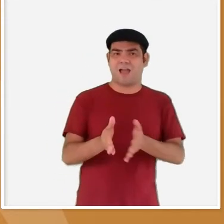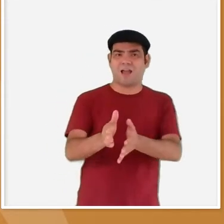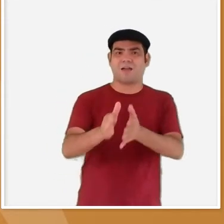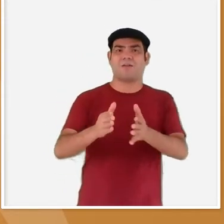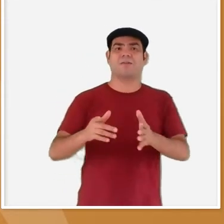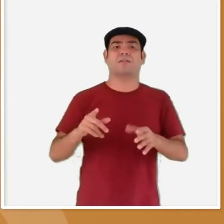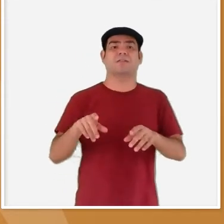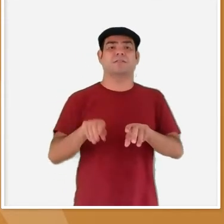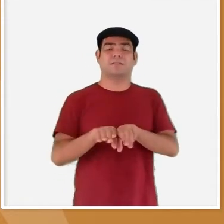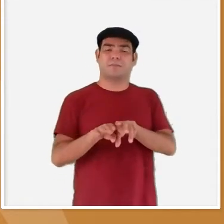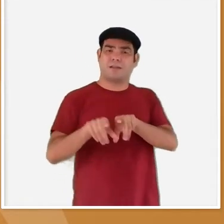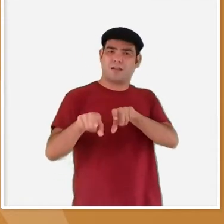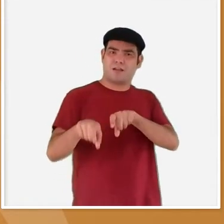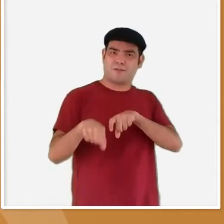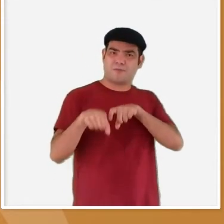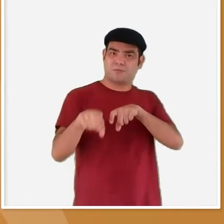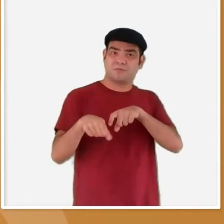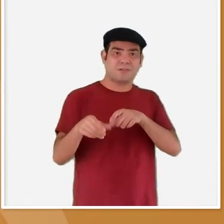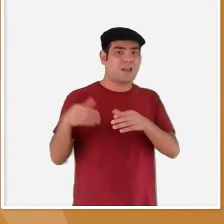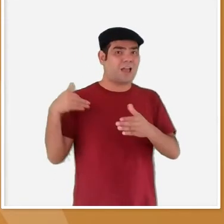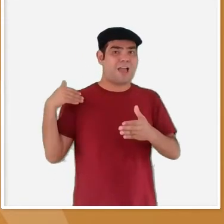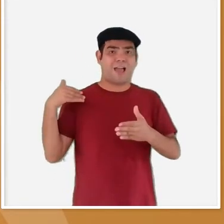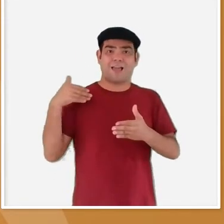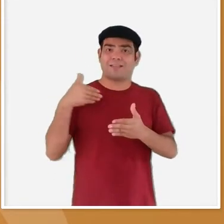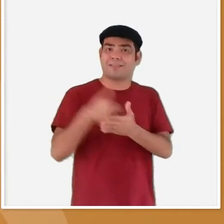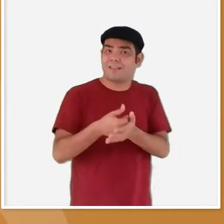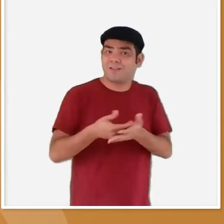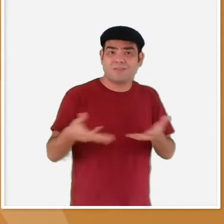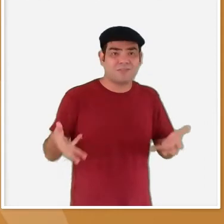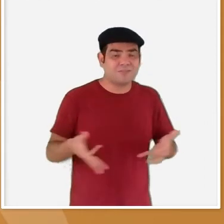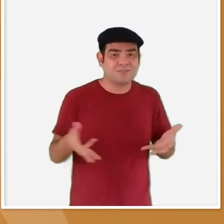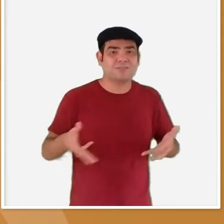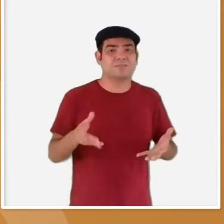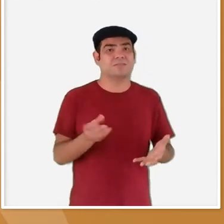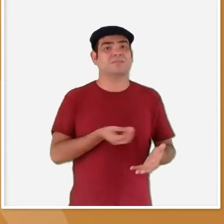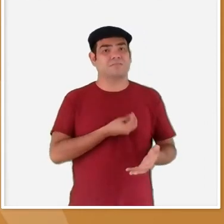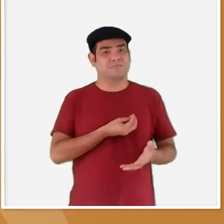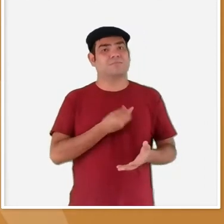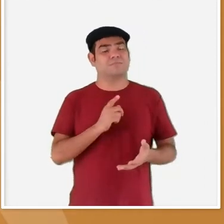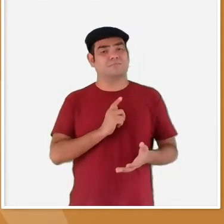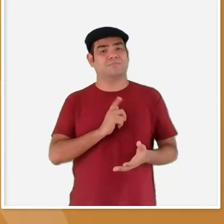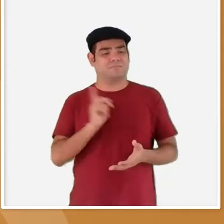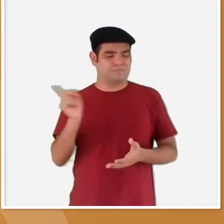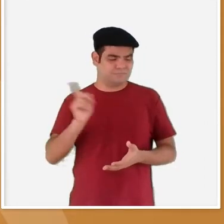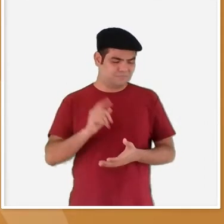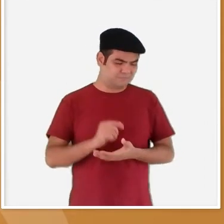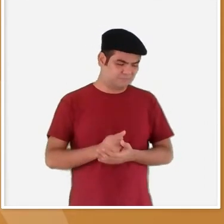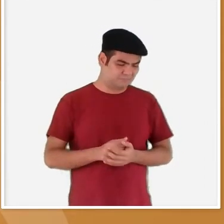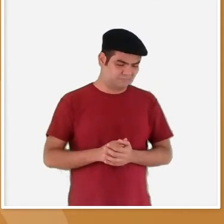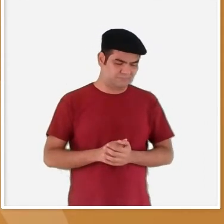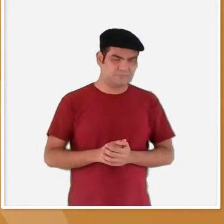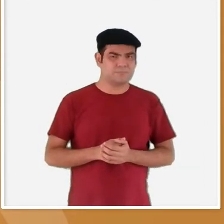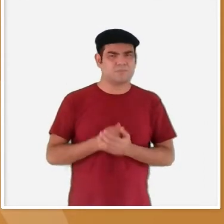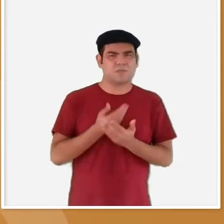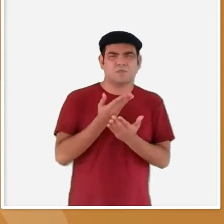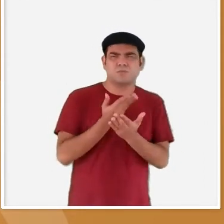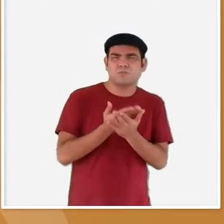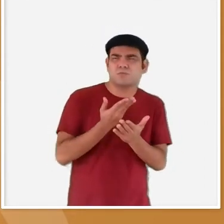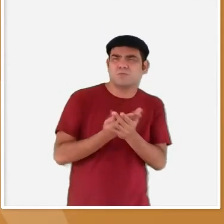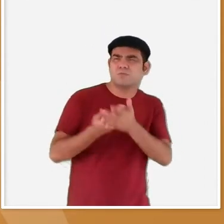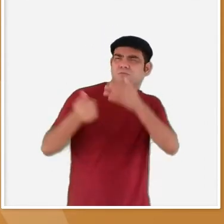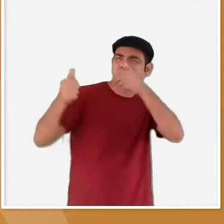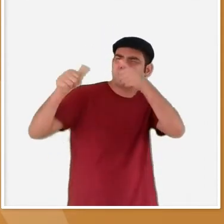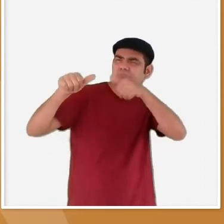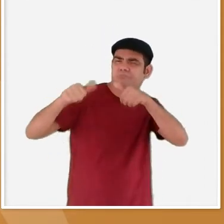agricultura, coisas que até hoje, ruínas que até hoje são aí alvo de estudo dos arqueólogos, tá?